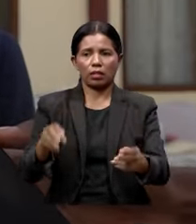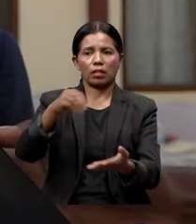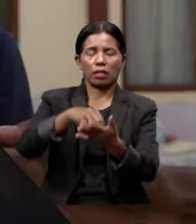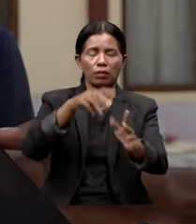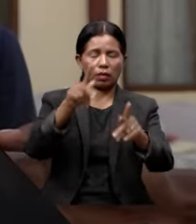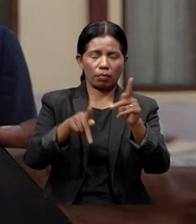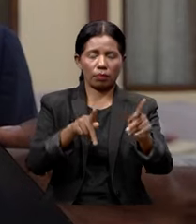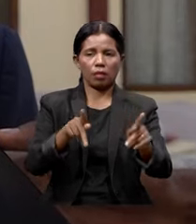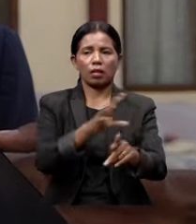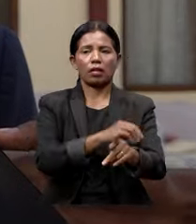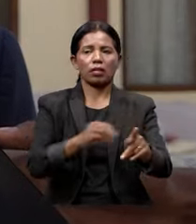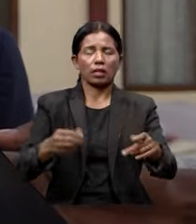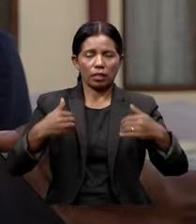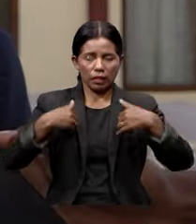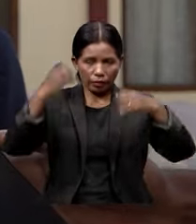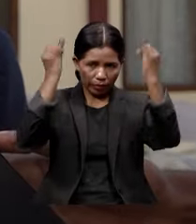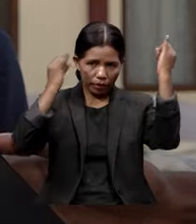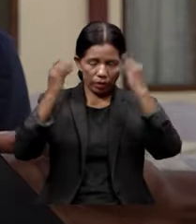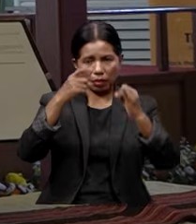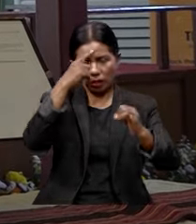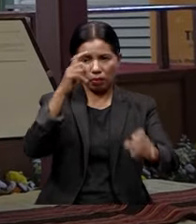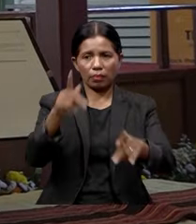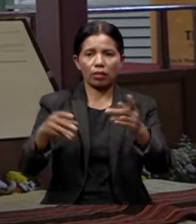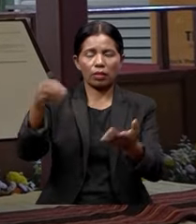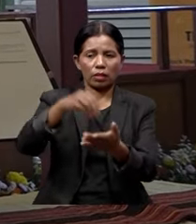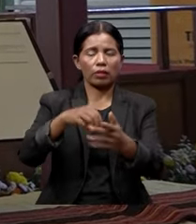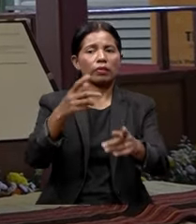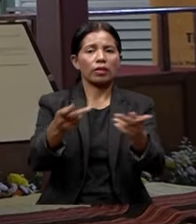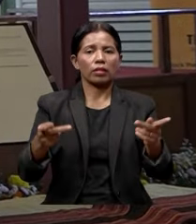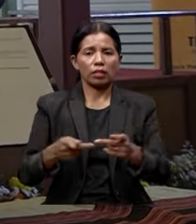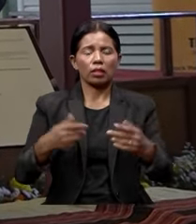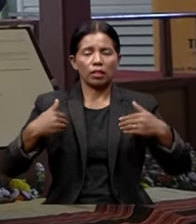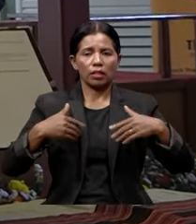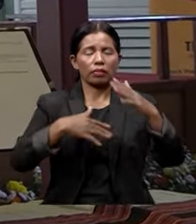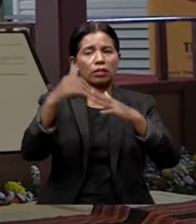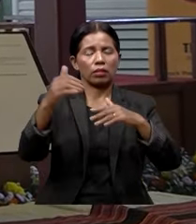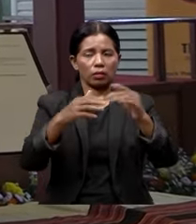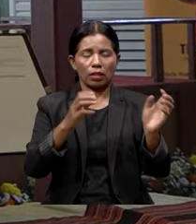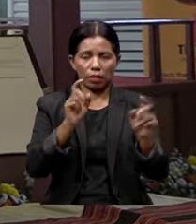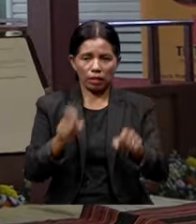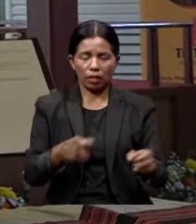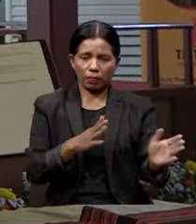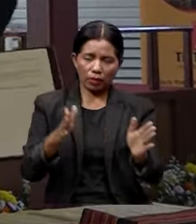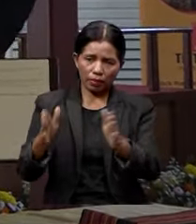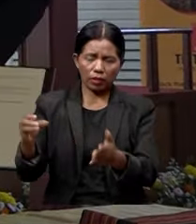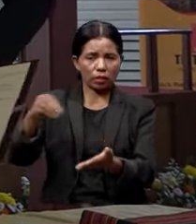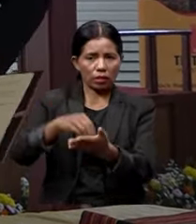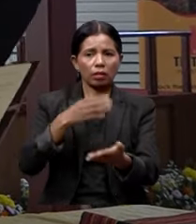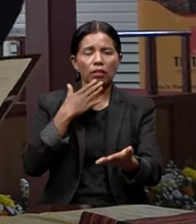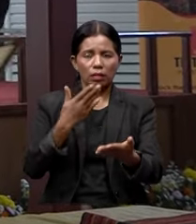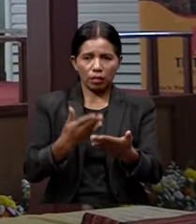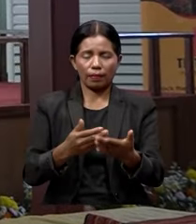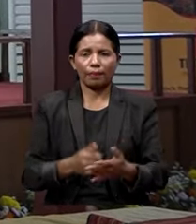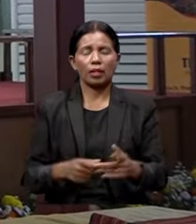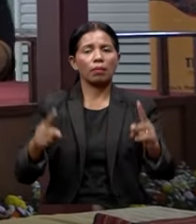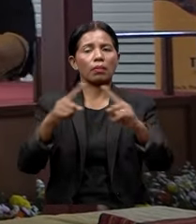ser informação. Também é um lorne para investir fatina, mas cara que tem infraestrutura básica, tem que preparar. Com o investimento lá do dia, que não é feito nem sempre dia, para